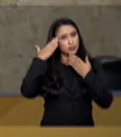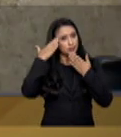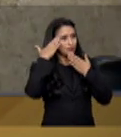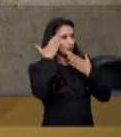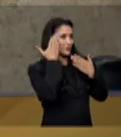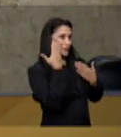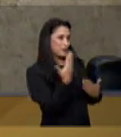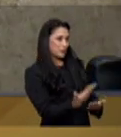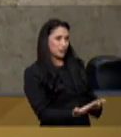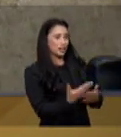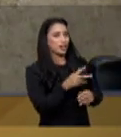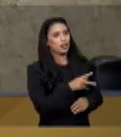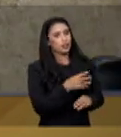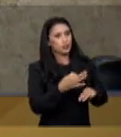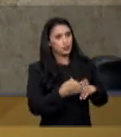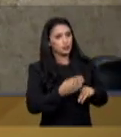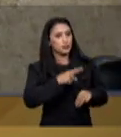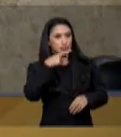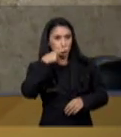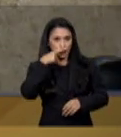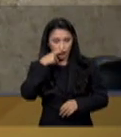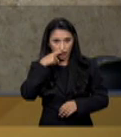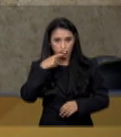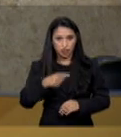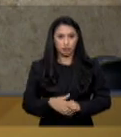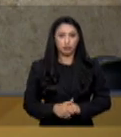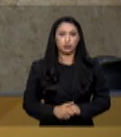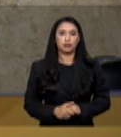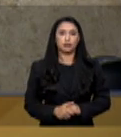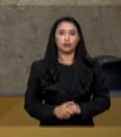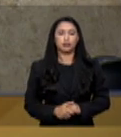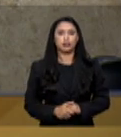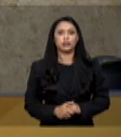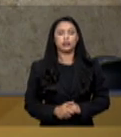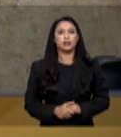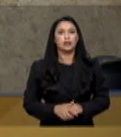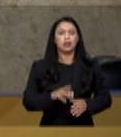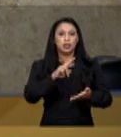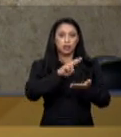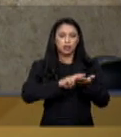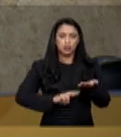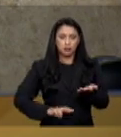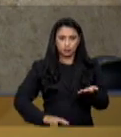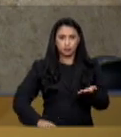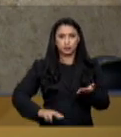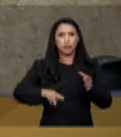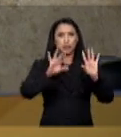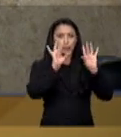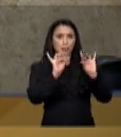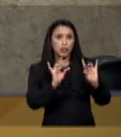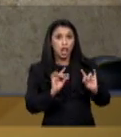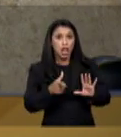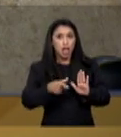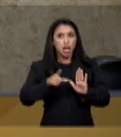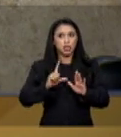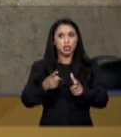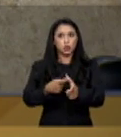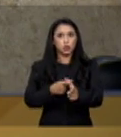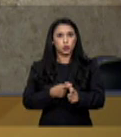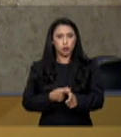obrigado, ministro Edson Fachin, por esse relatório minucioso. E antes de suspender a